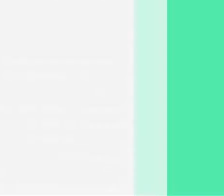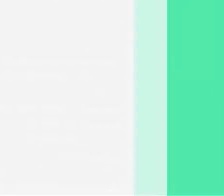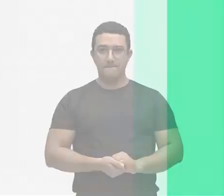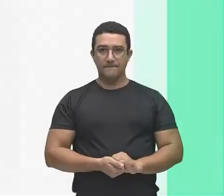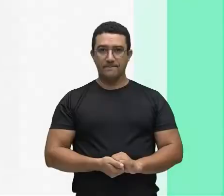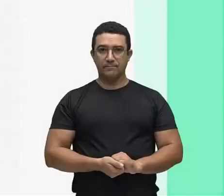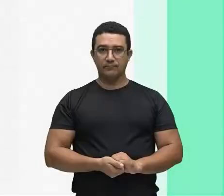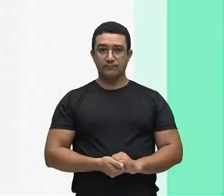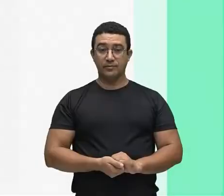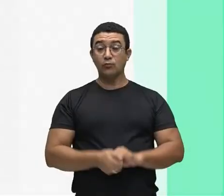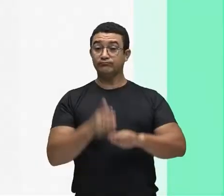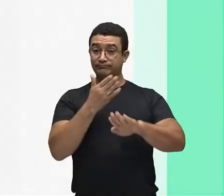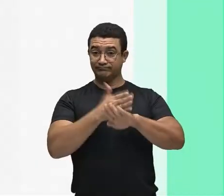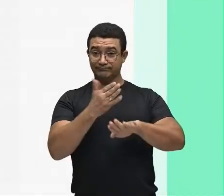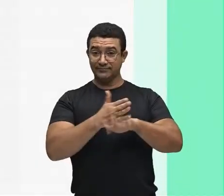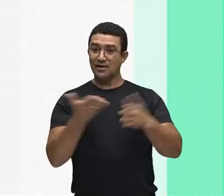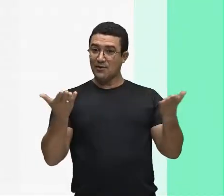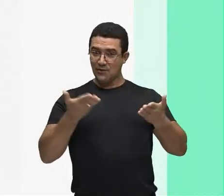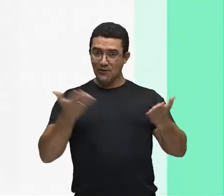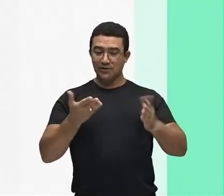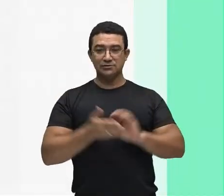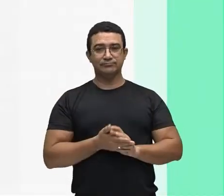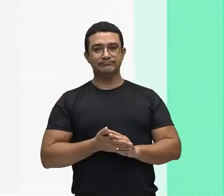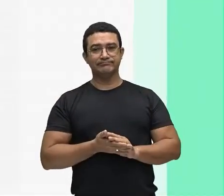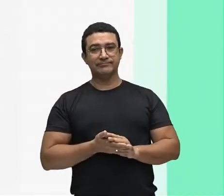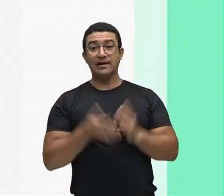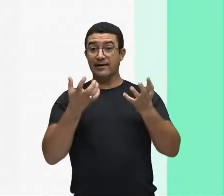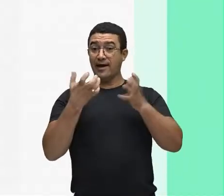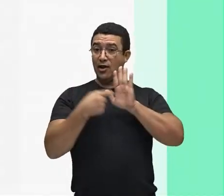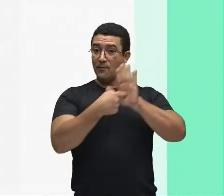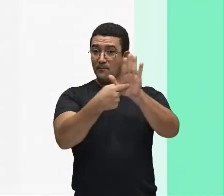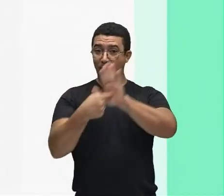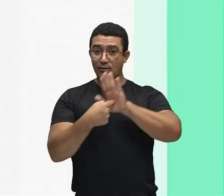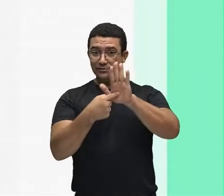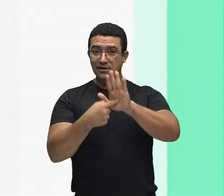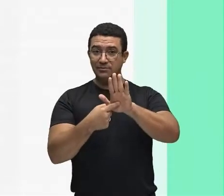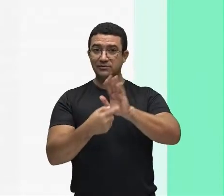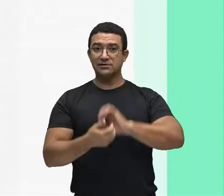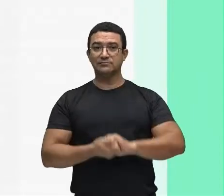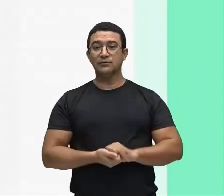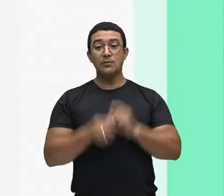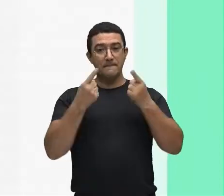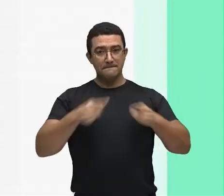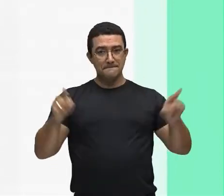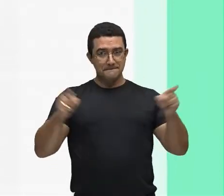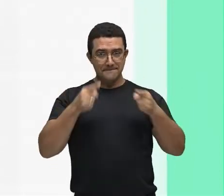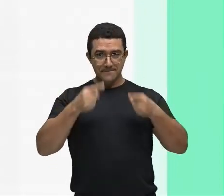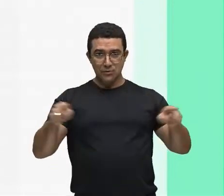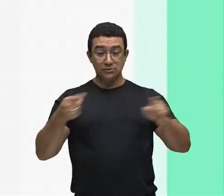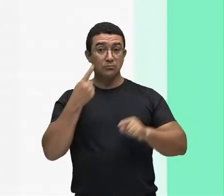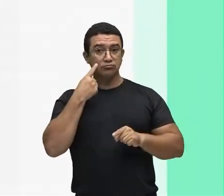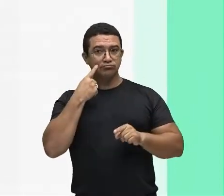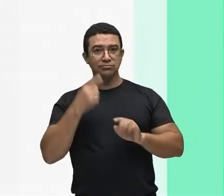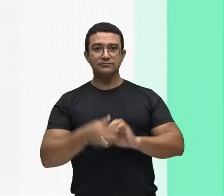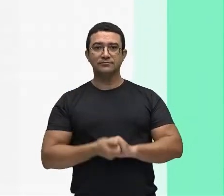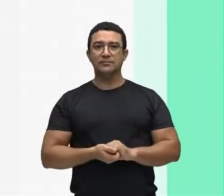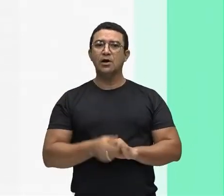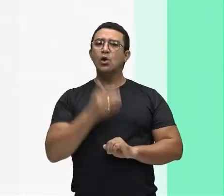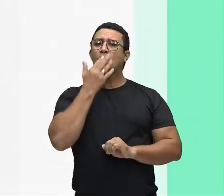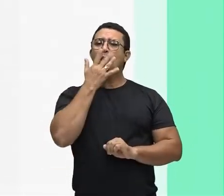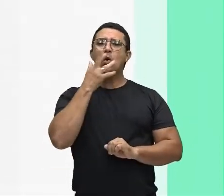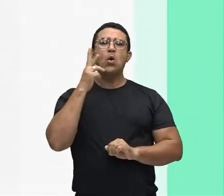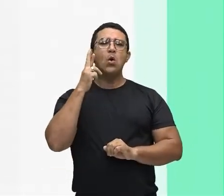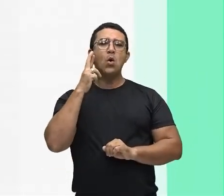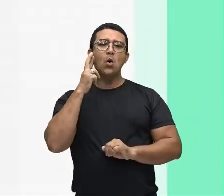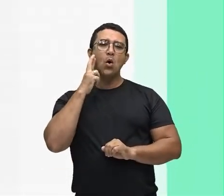E no nosso aplicando de hoje, eu trouxe para vocês uma canção. Vamos aqui ver a letra dessa canção.